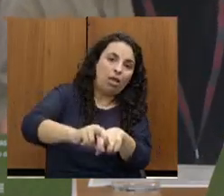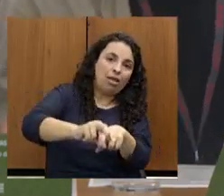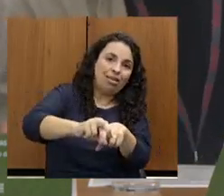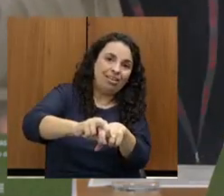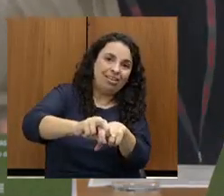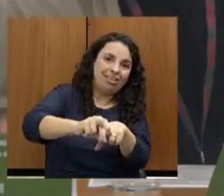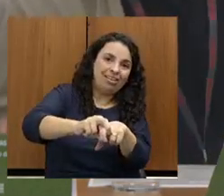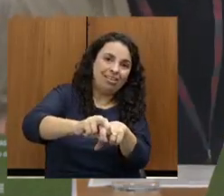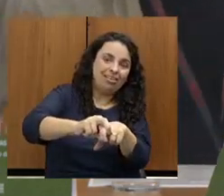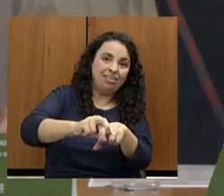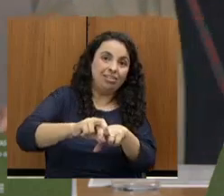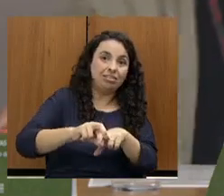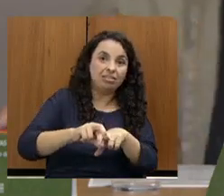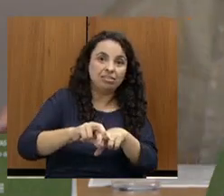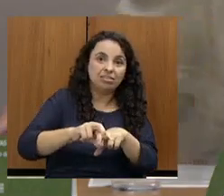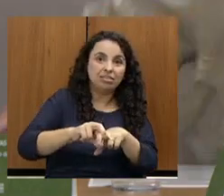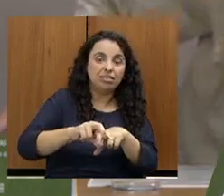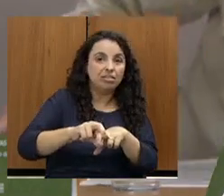é brincadeira de criança.